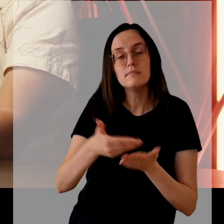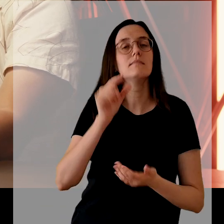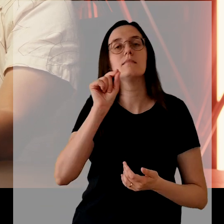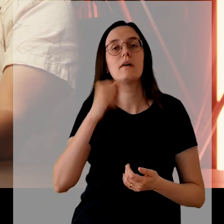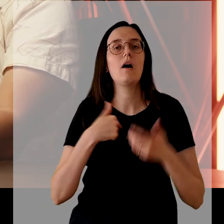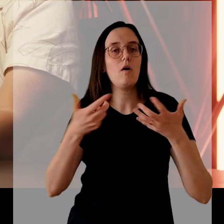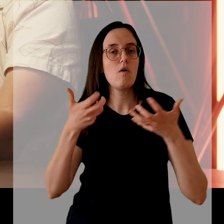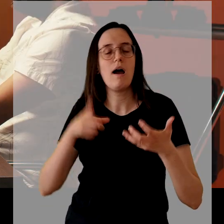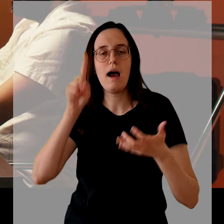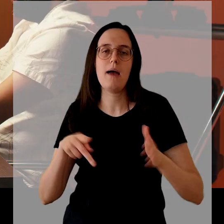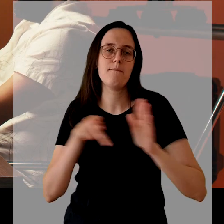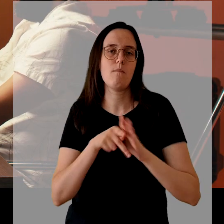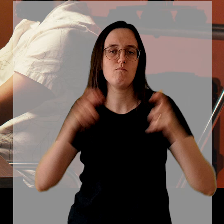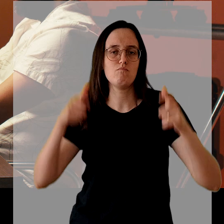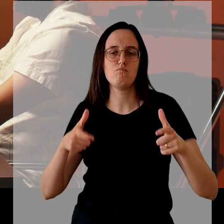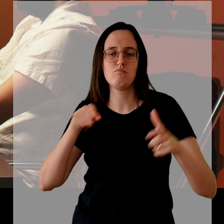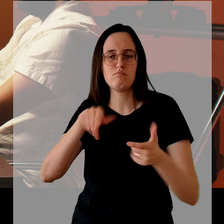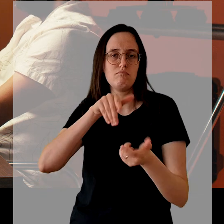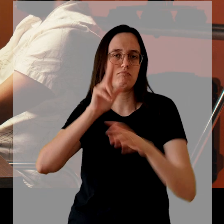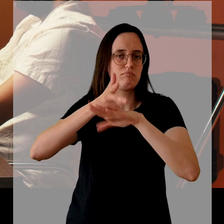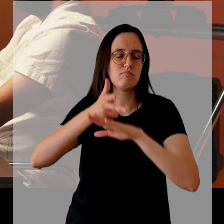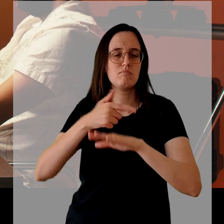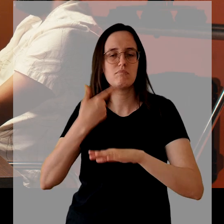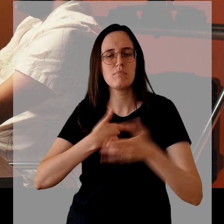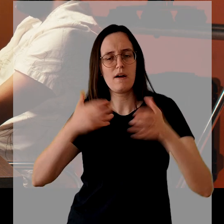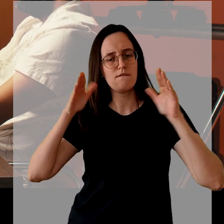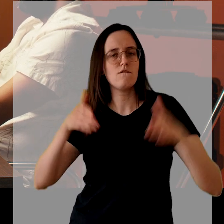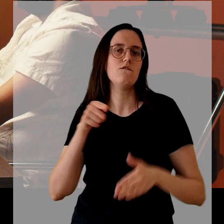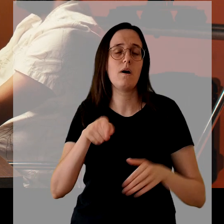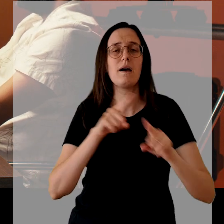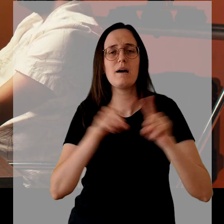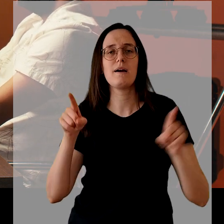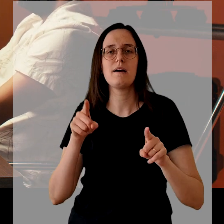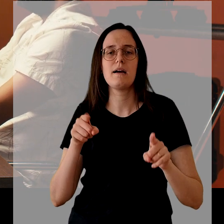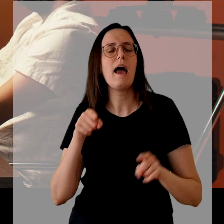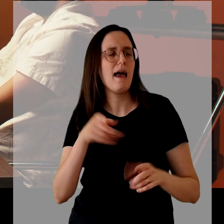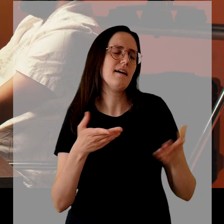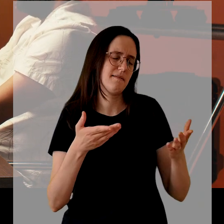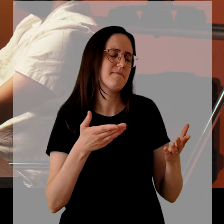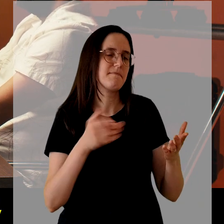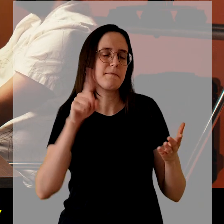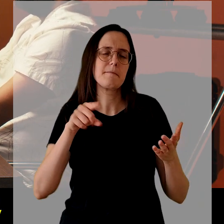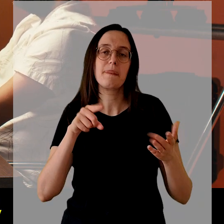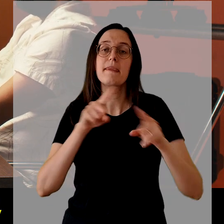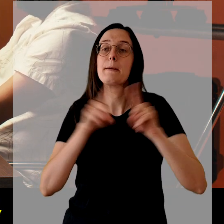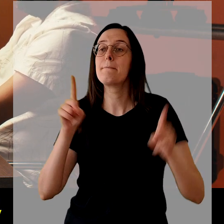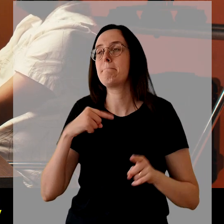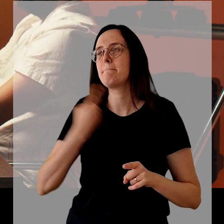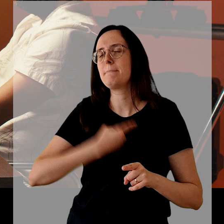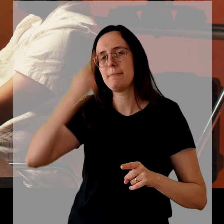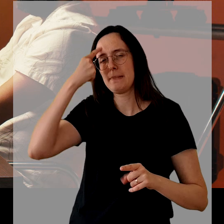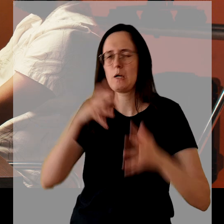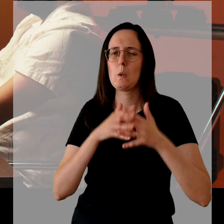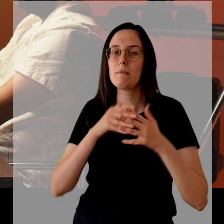inicialmente eu queria que fosse num estúdio, que essa locação a gente filmasse num estúdio. Só que ia ser muito tudo exato. Mais. Só que seria